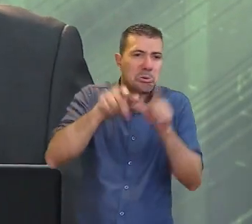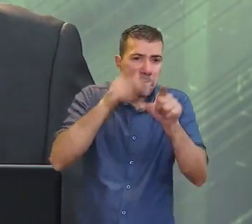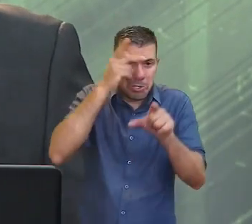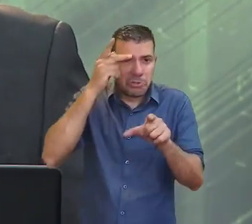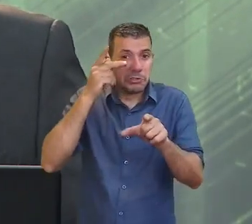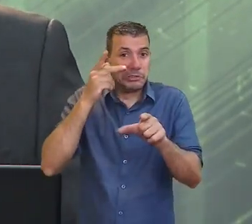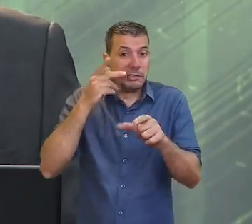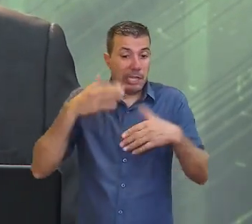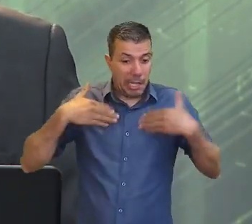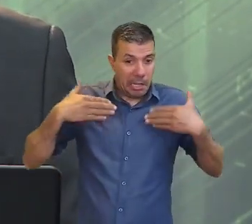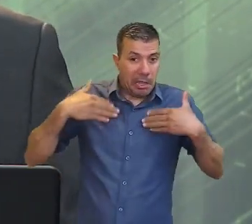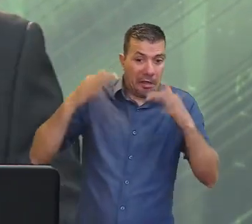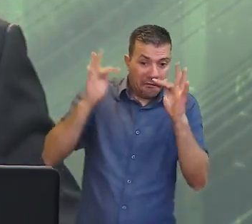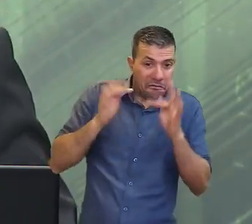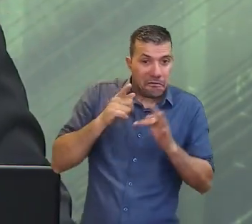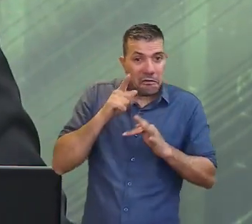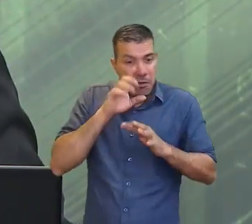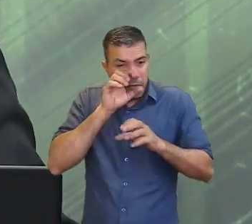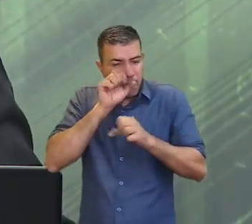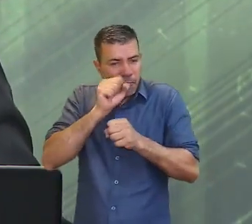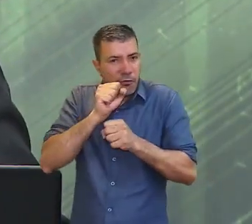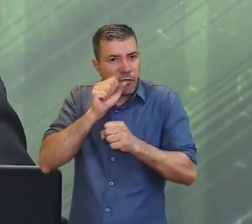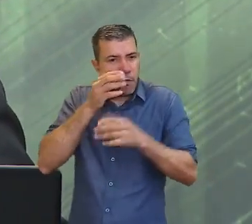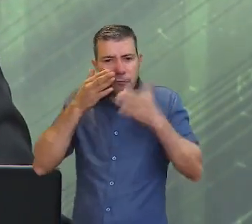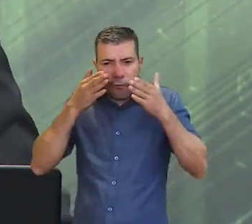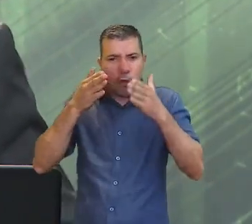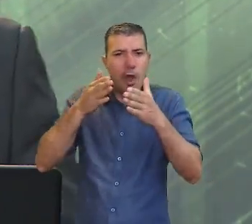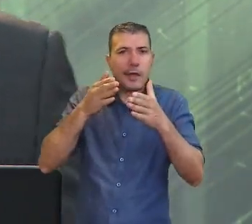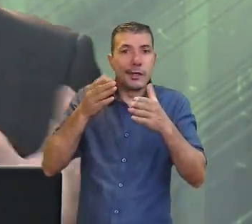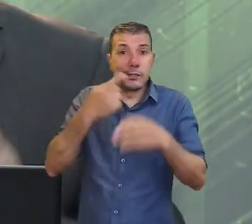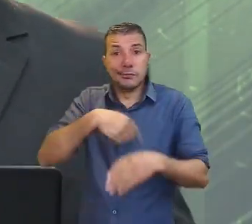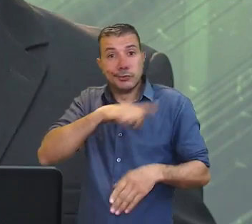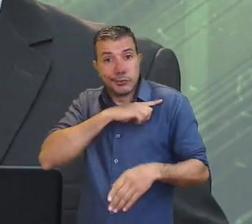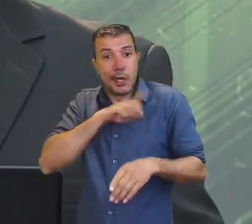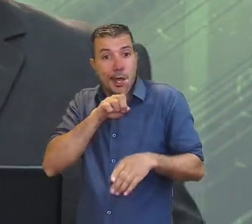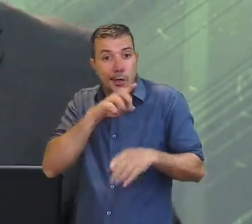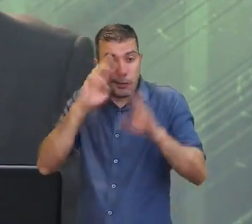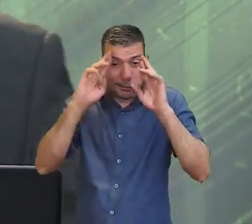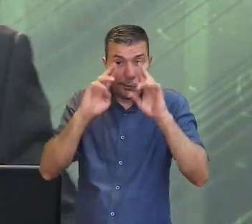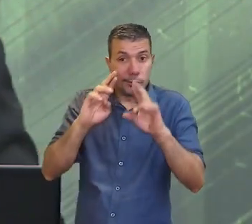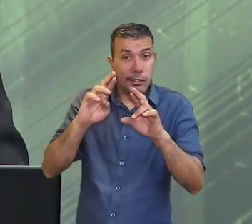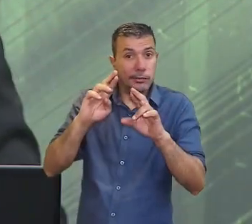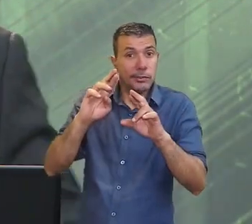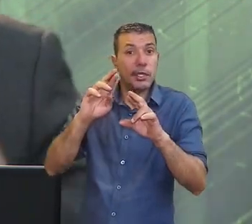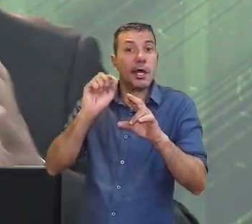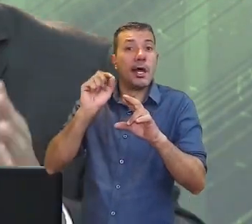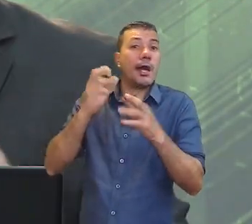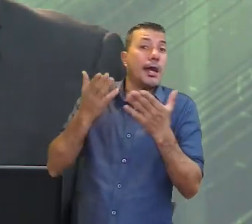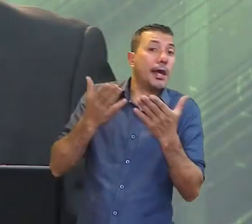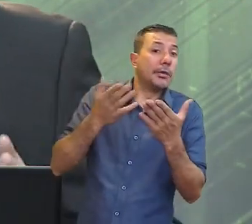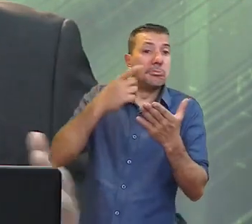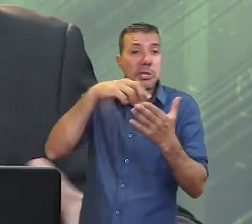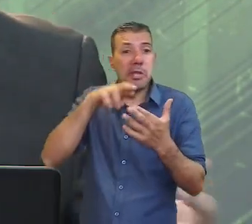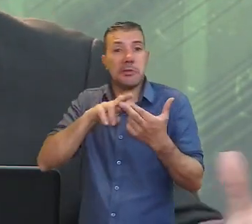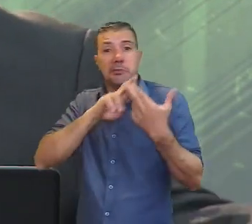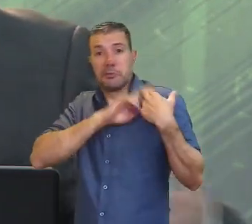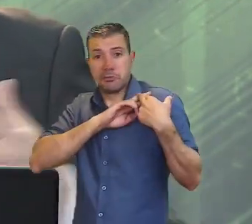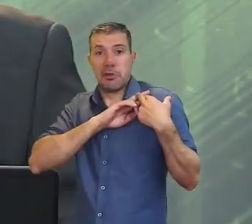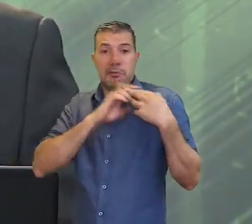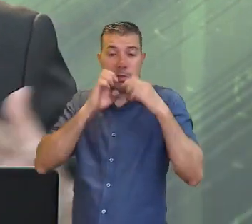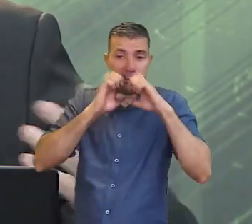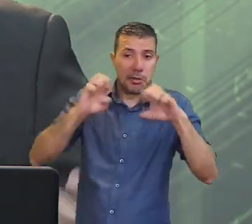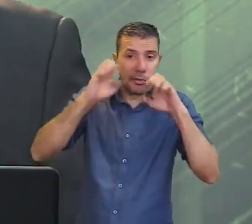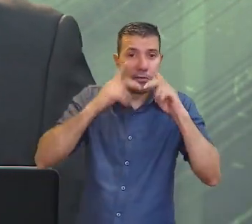muito fervoroso e focado na missão. Que Deus continue abençoando vocês. E agora nós vamos estudar o livro de Deus. Como eu disse, se ajeite aí, puxa